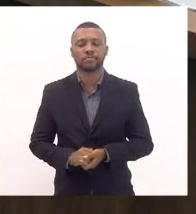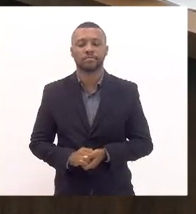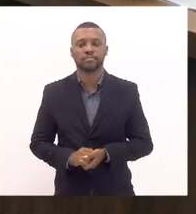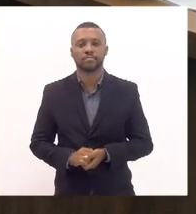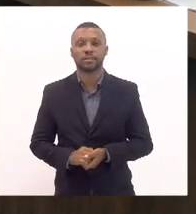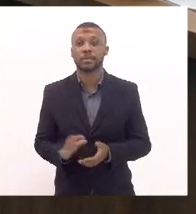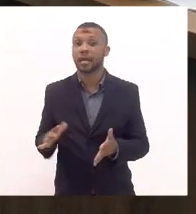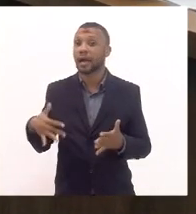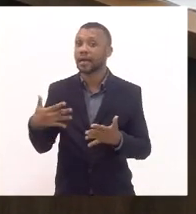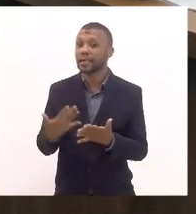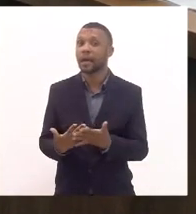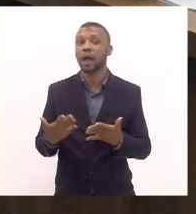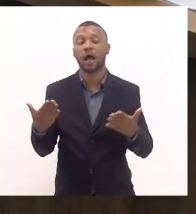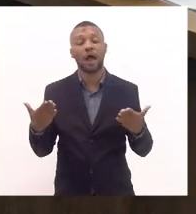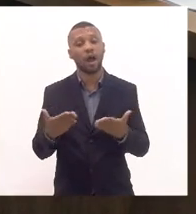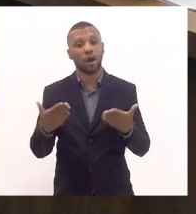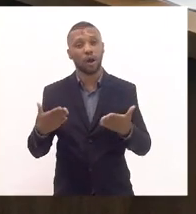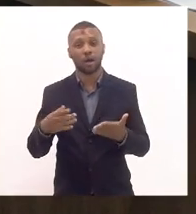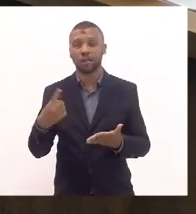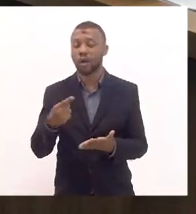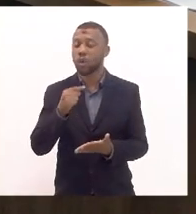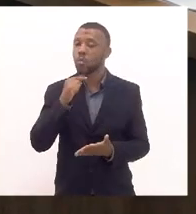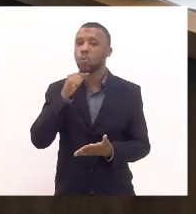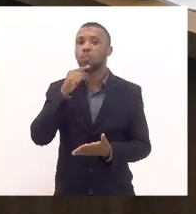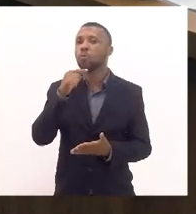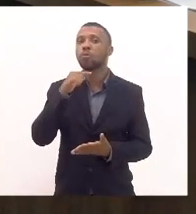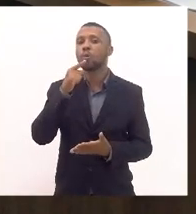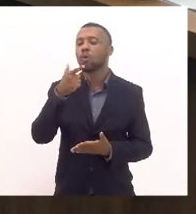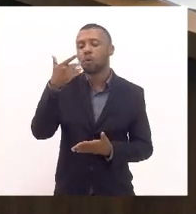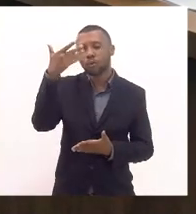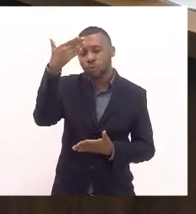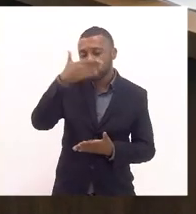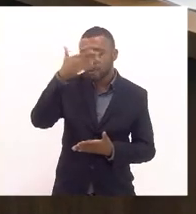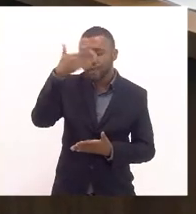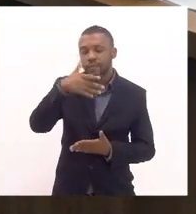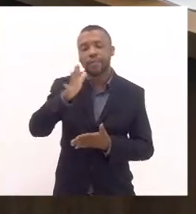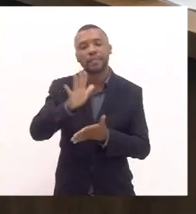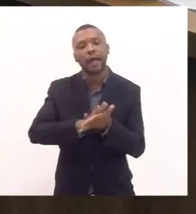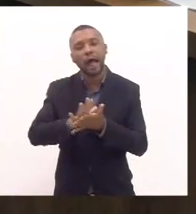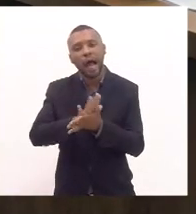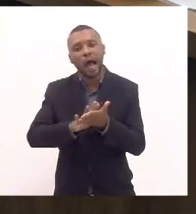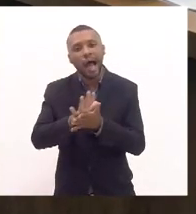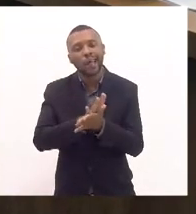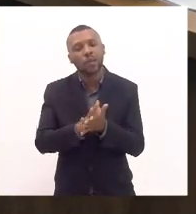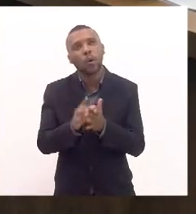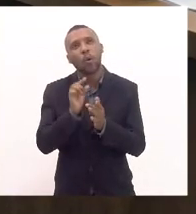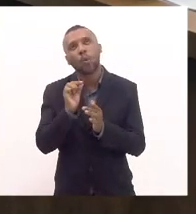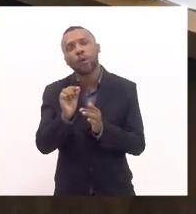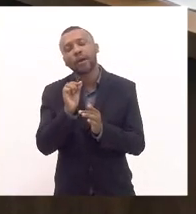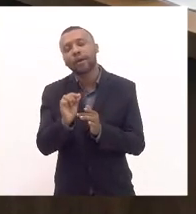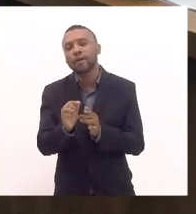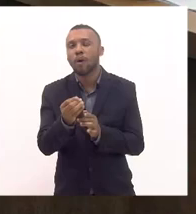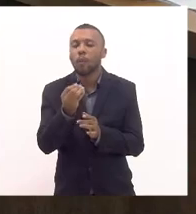bom e até agora a gente não viu e o que poderíamos